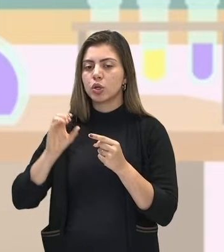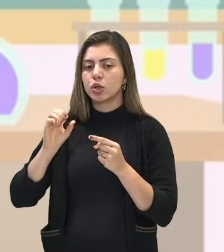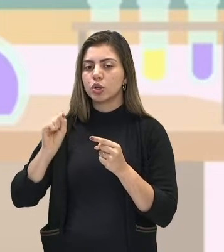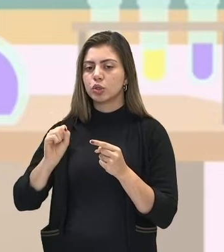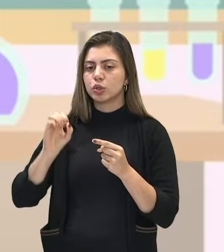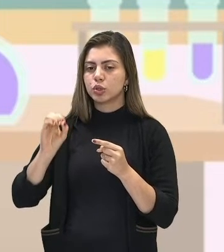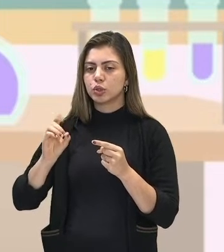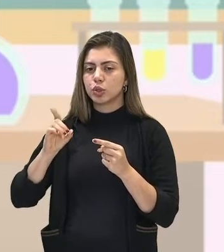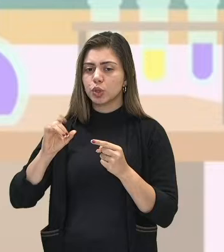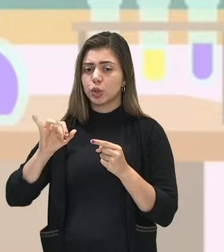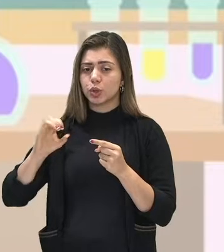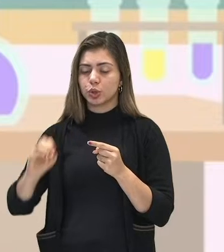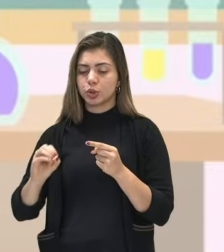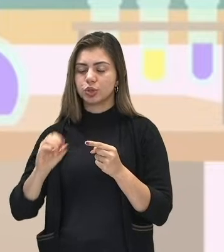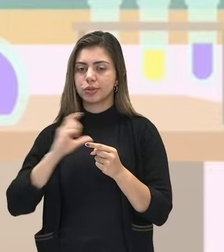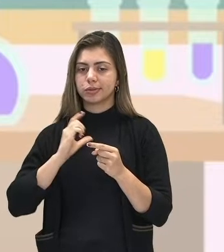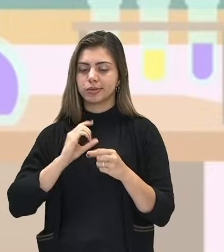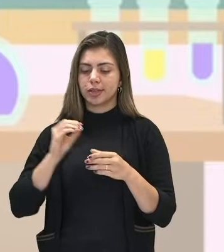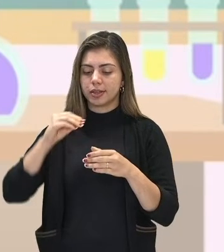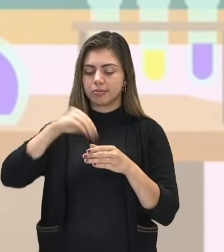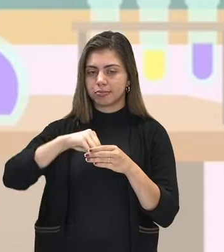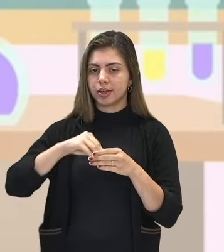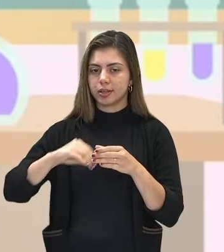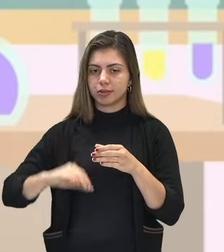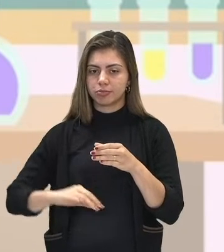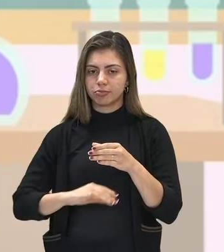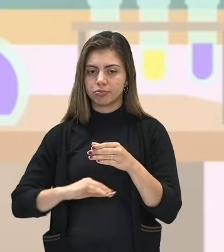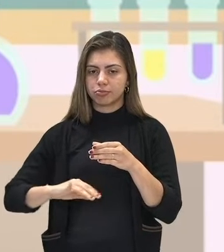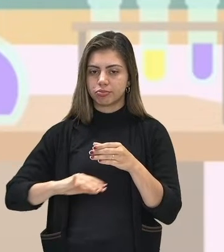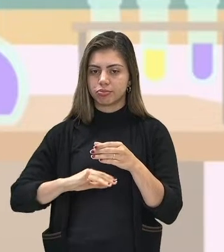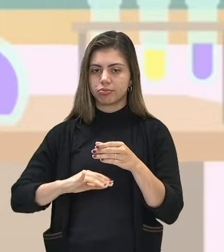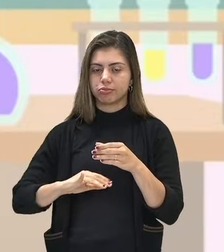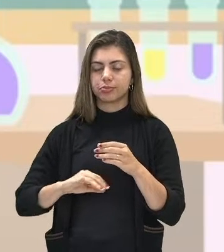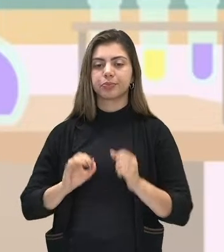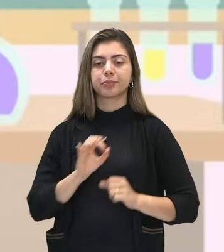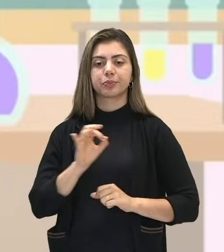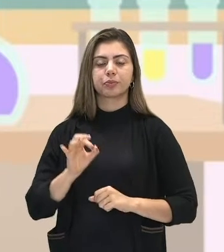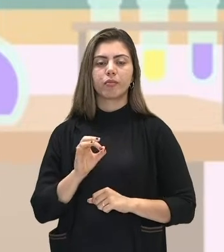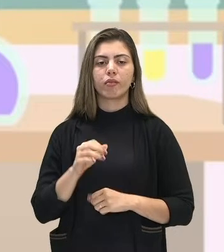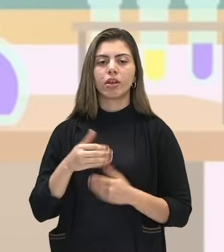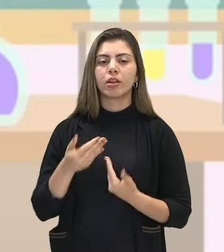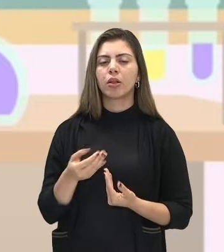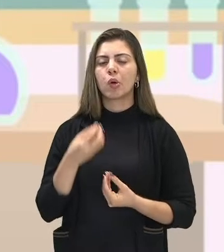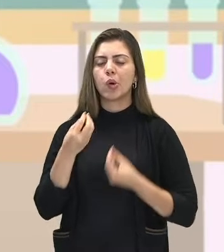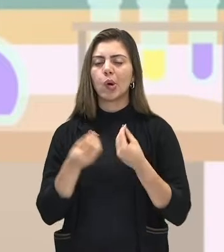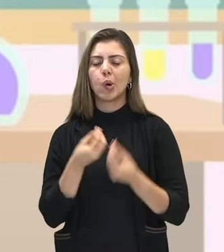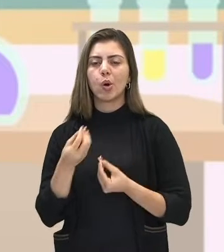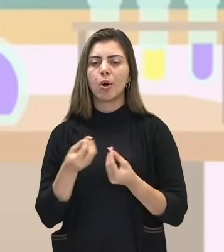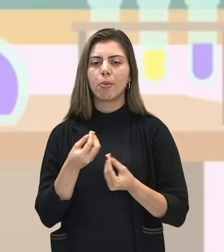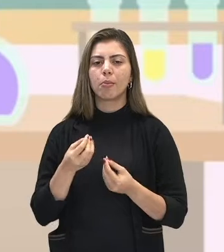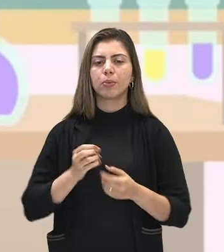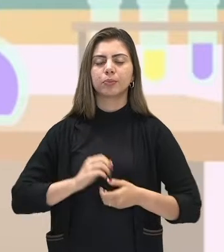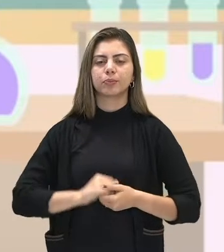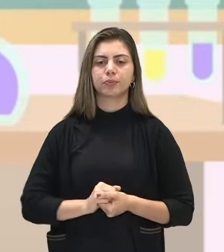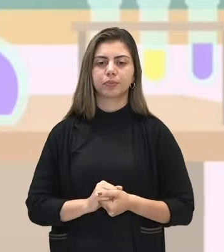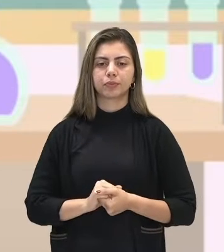está dentro desse recipiente, e ela está